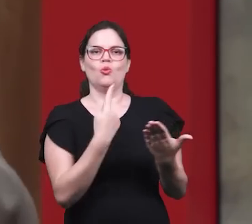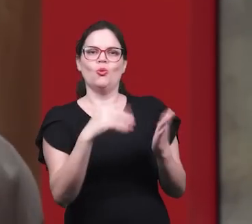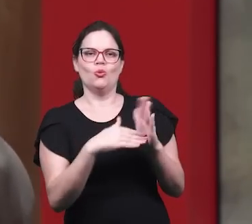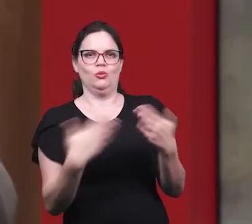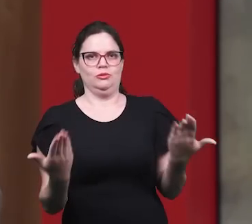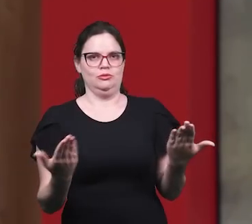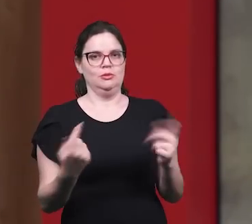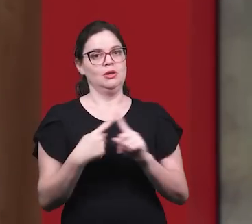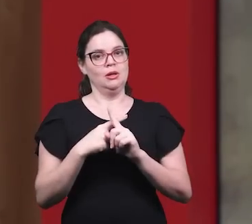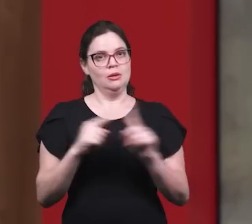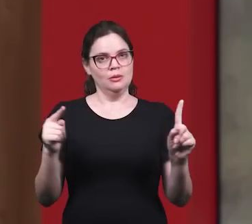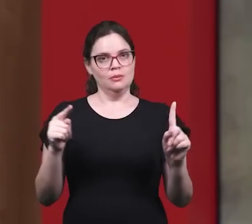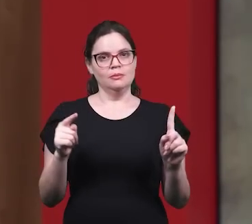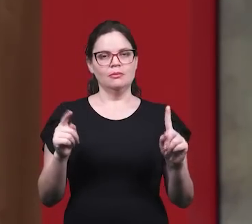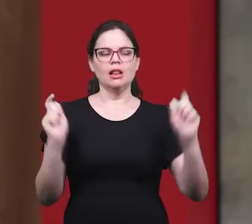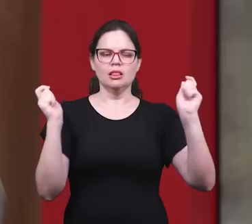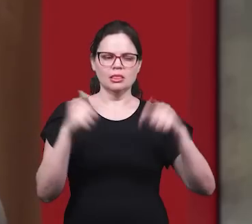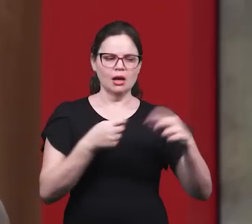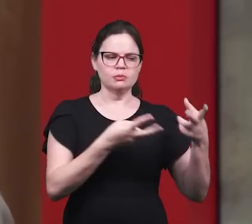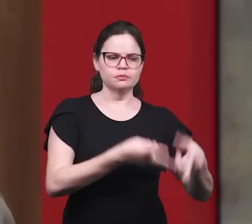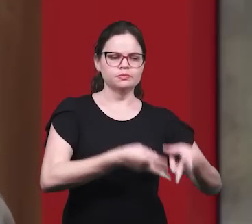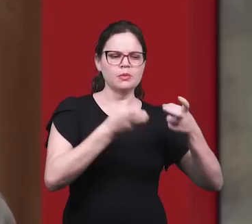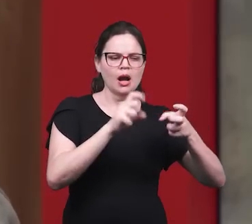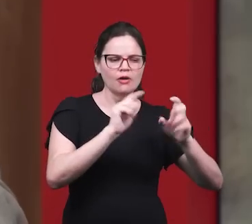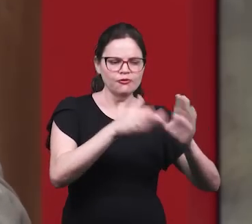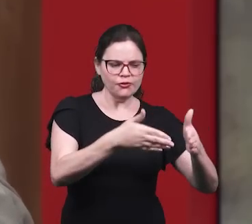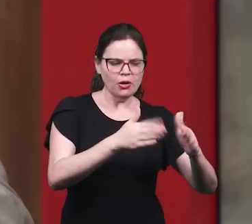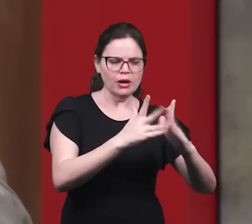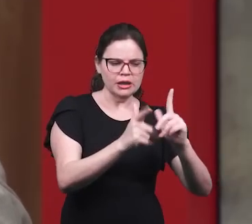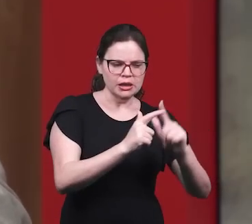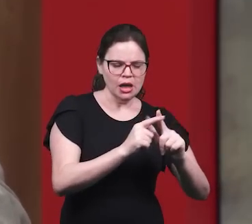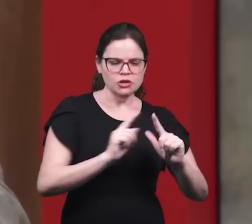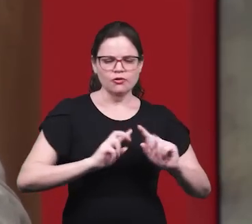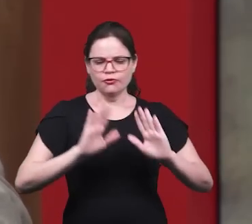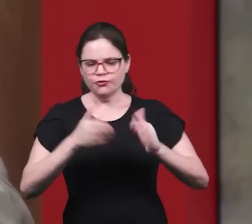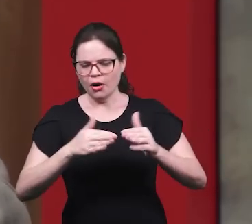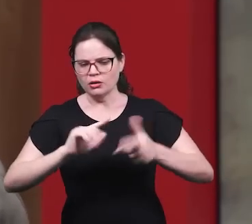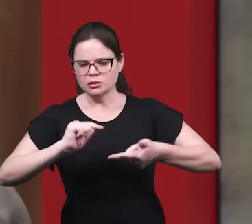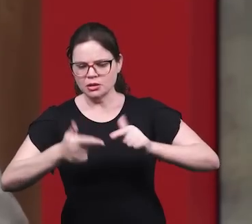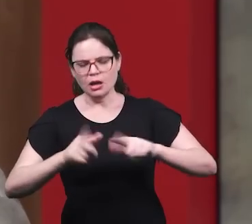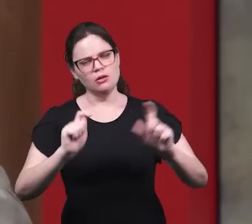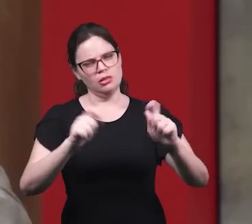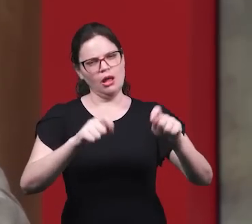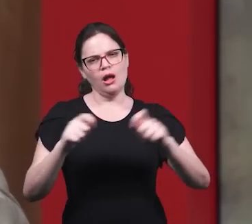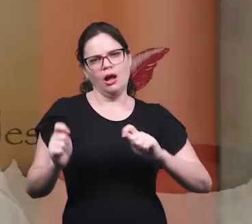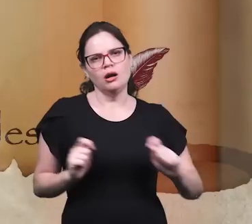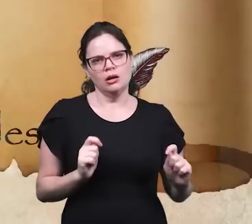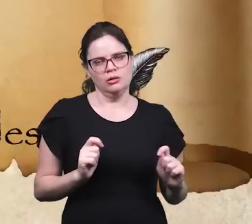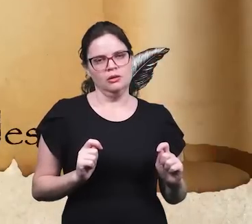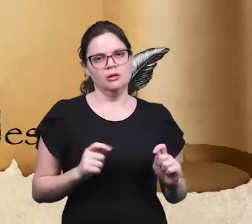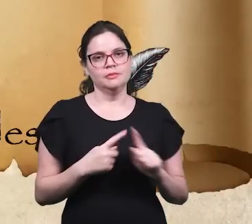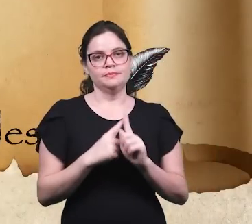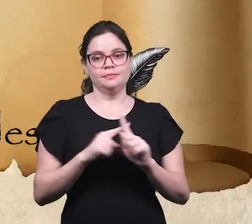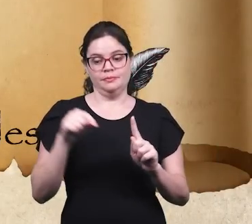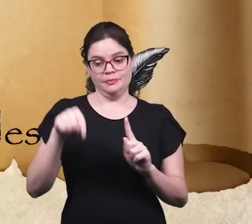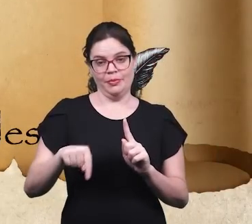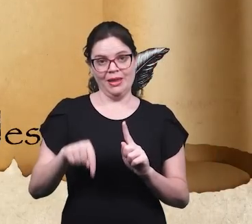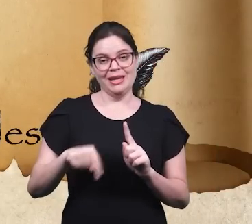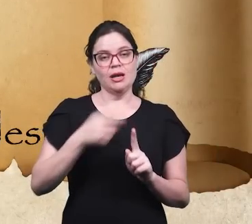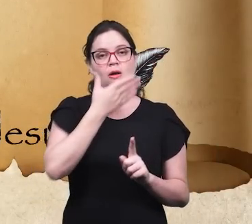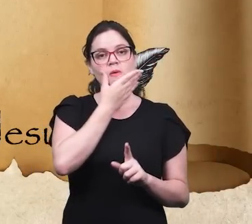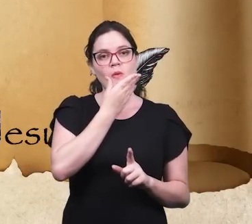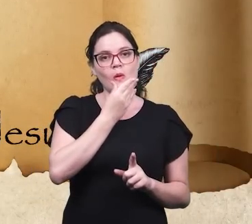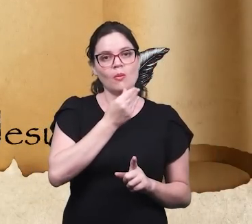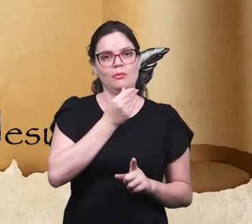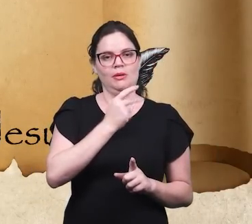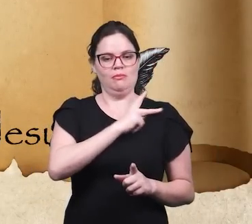igreja, dá para identificar os momentos que se refere a Israel. Esses dois momentos. Neste momento aqui que